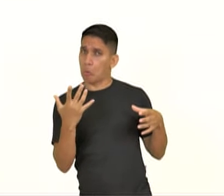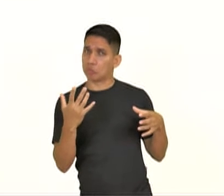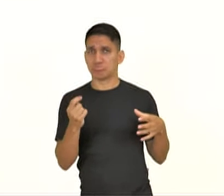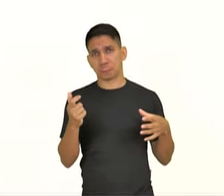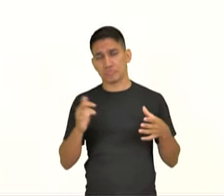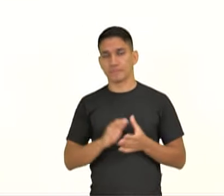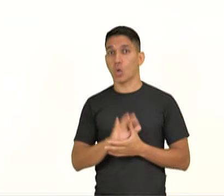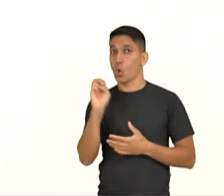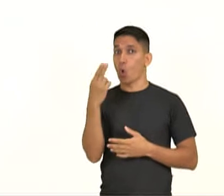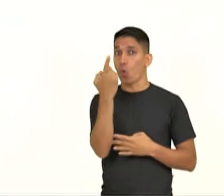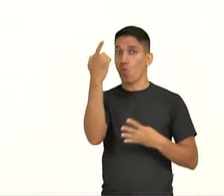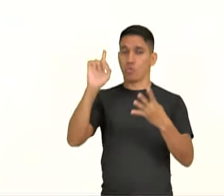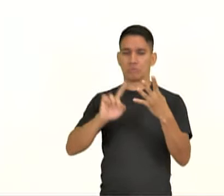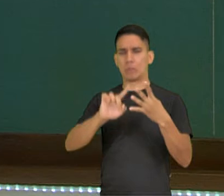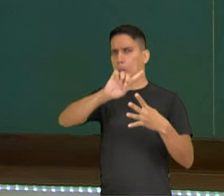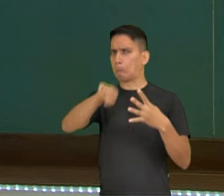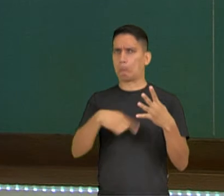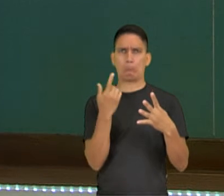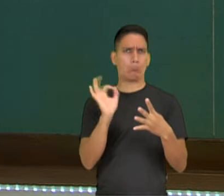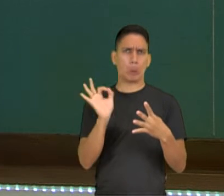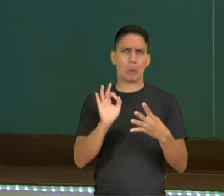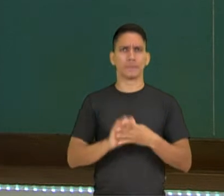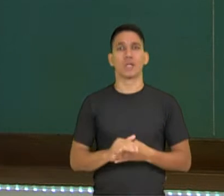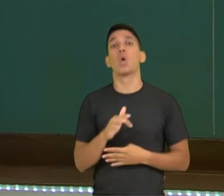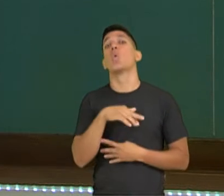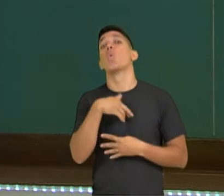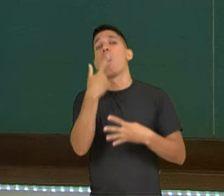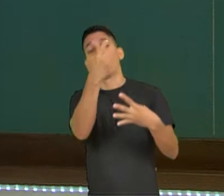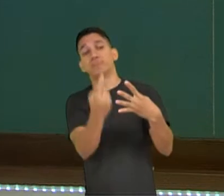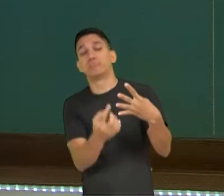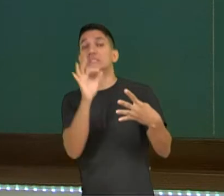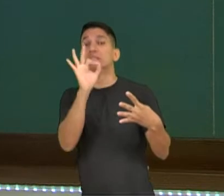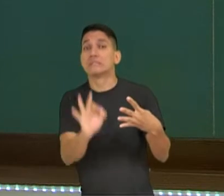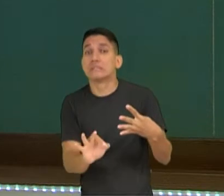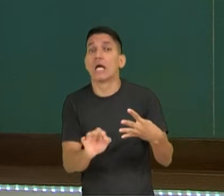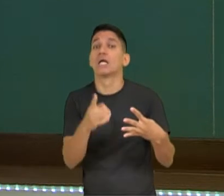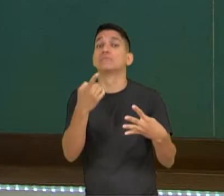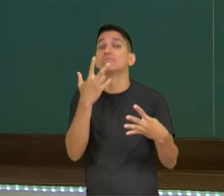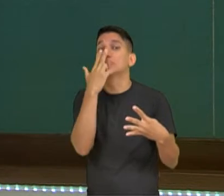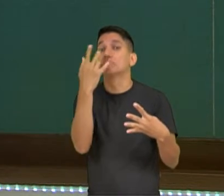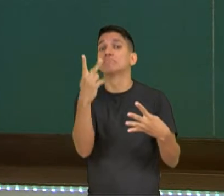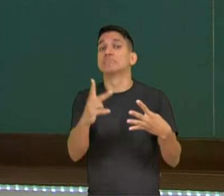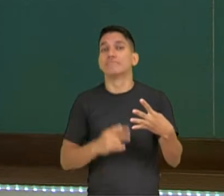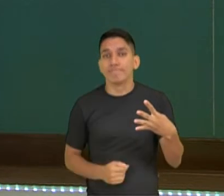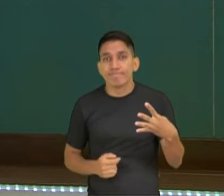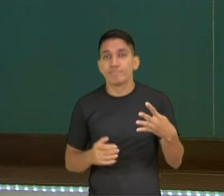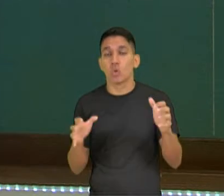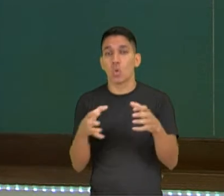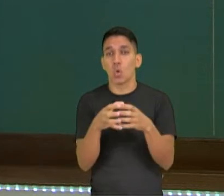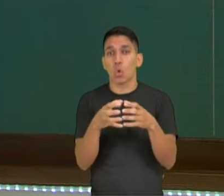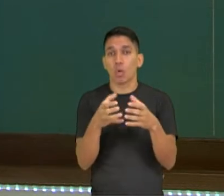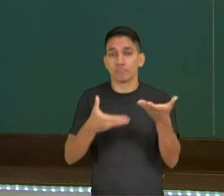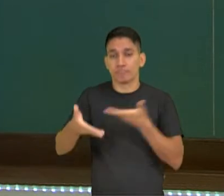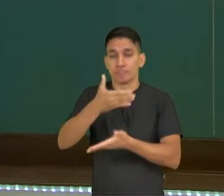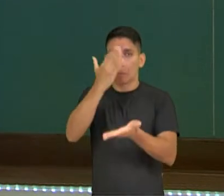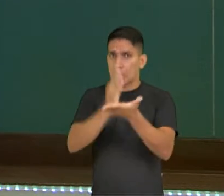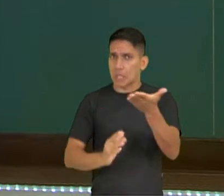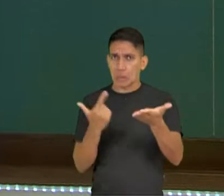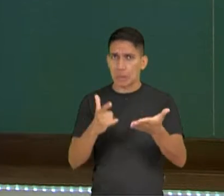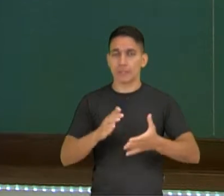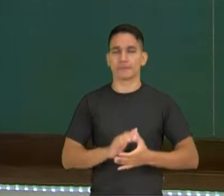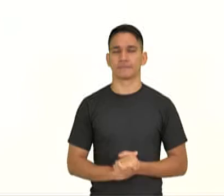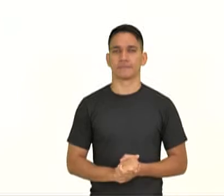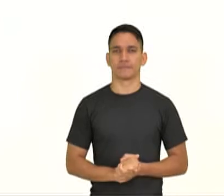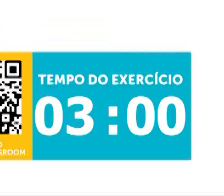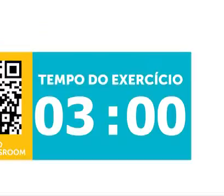último, letra D. Nenhuma das anteriores. Qual você acha que é correta acerca dos jogos cooperativos sem perdedores? Logo voltamos